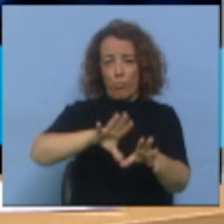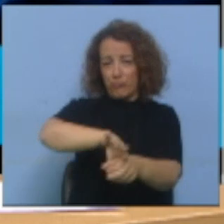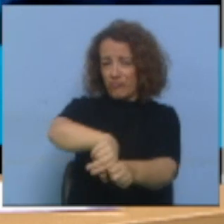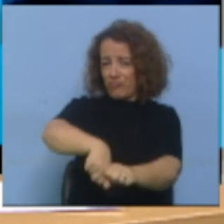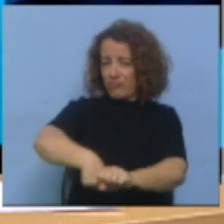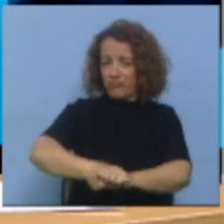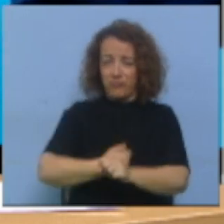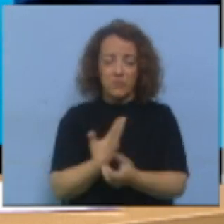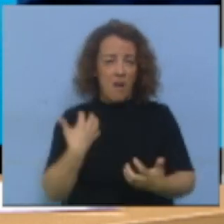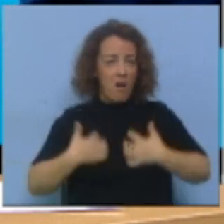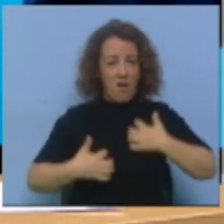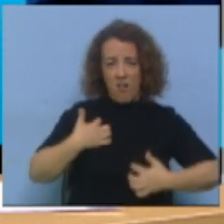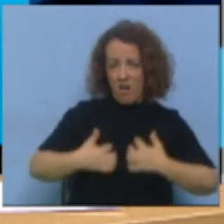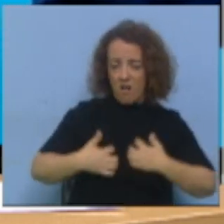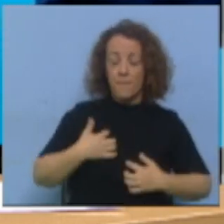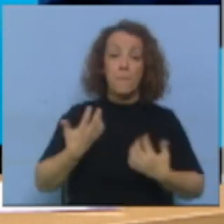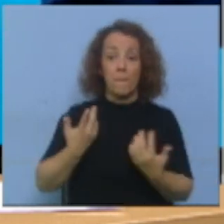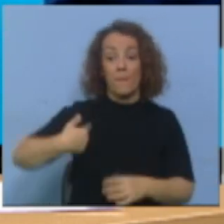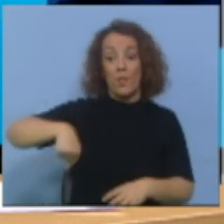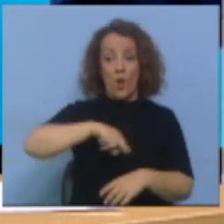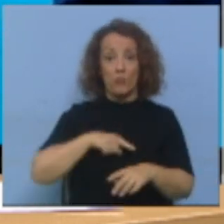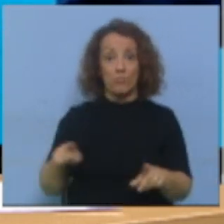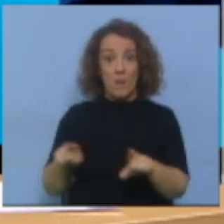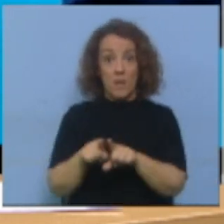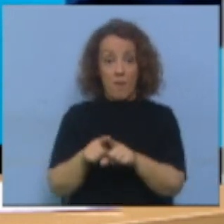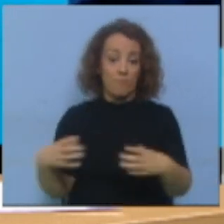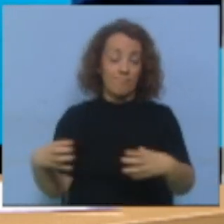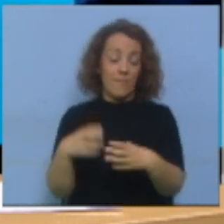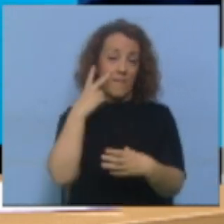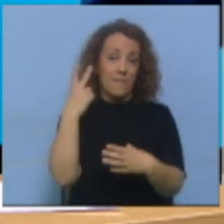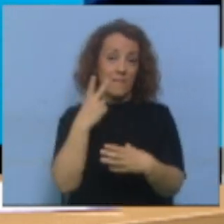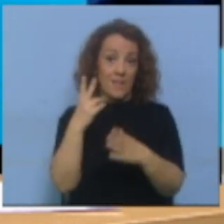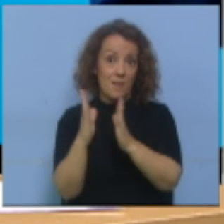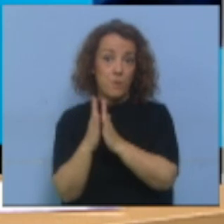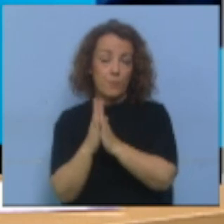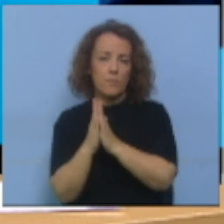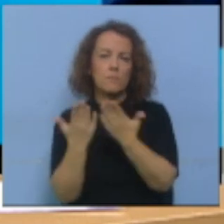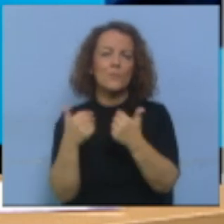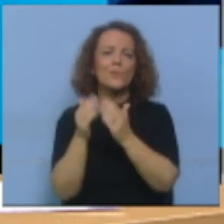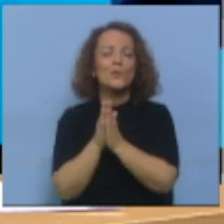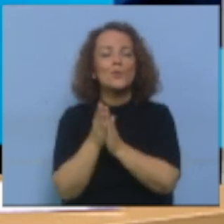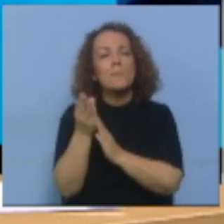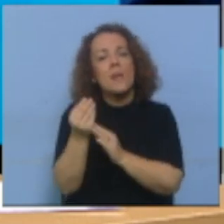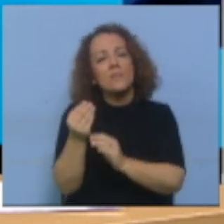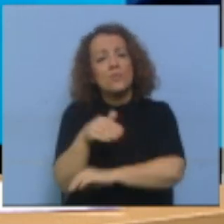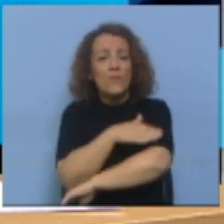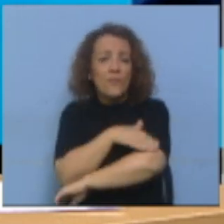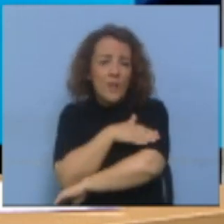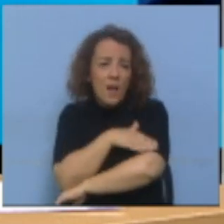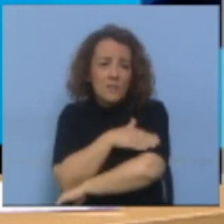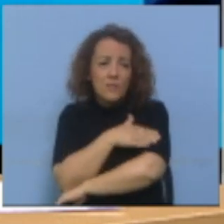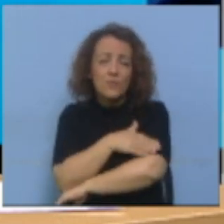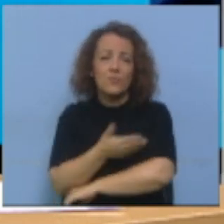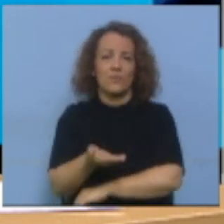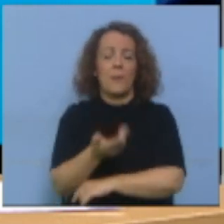nossos irmãos, membros da vida religiosa, são em geral irmãos mais frágeis, porque a